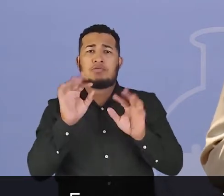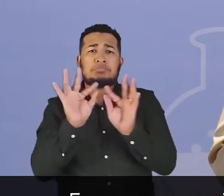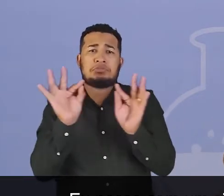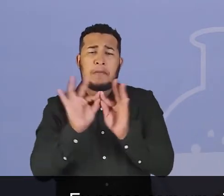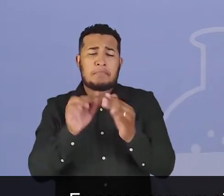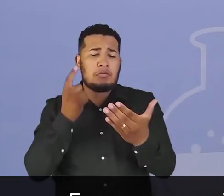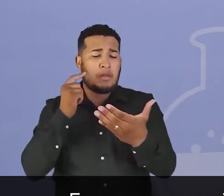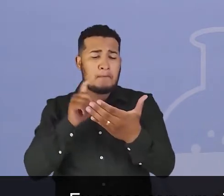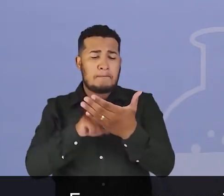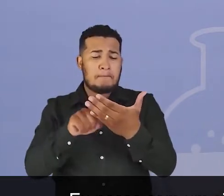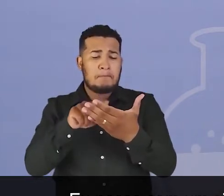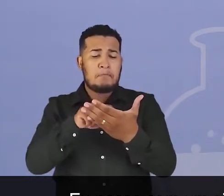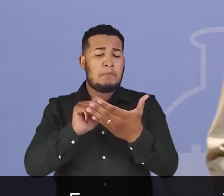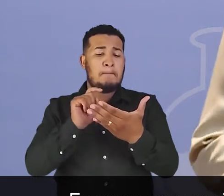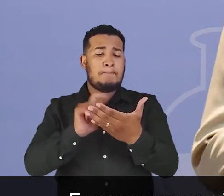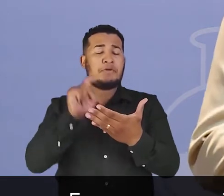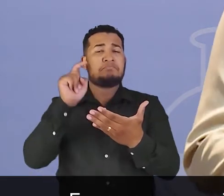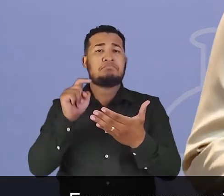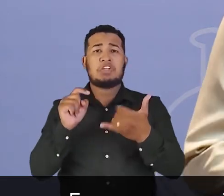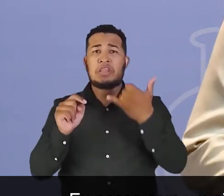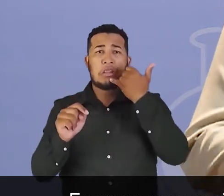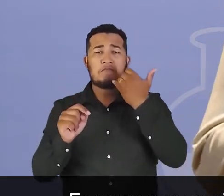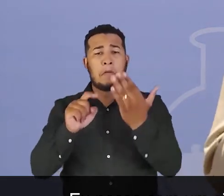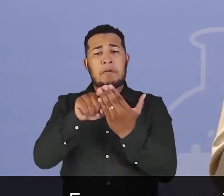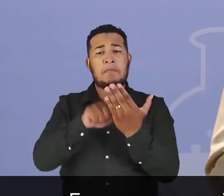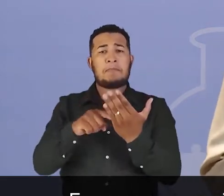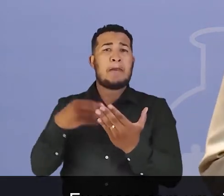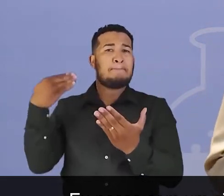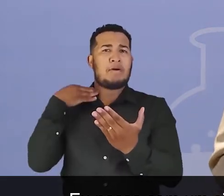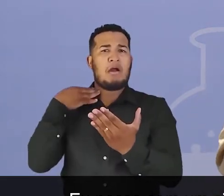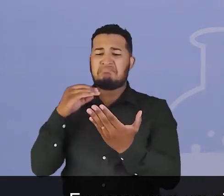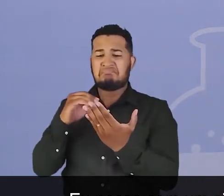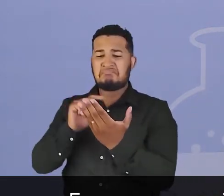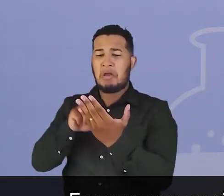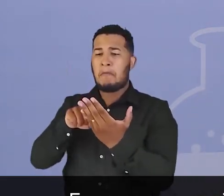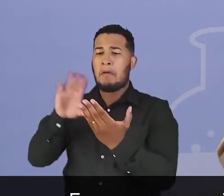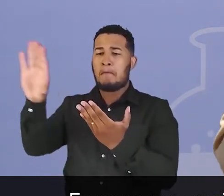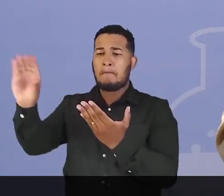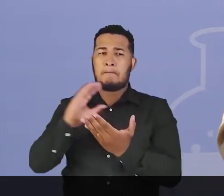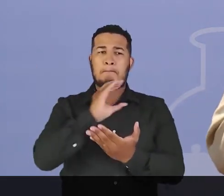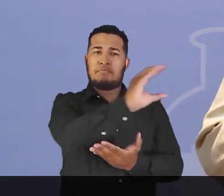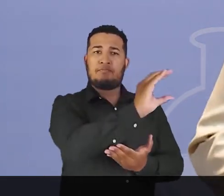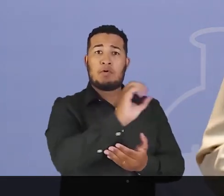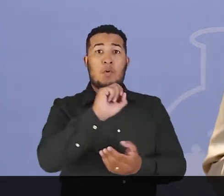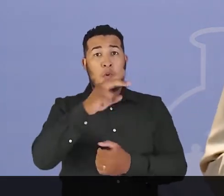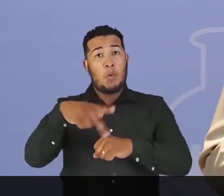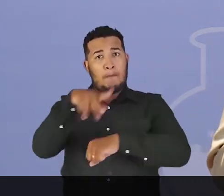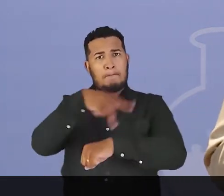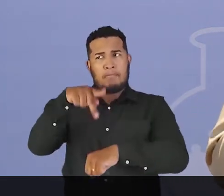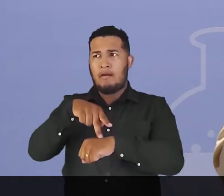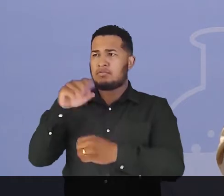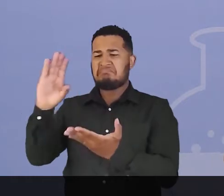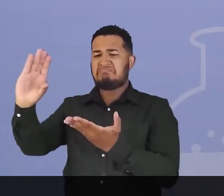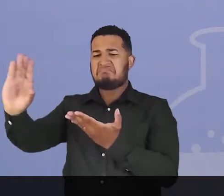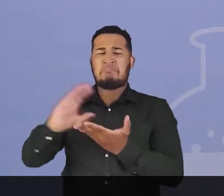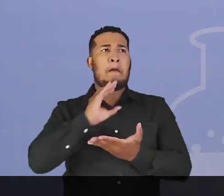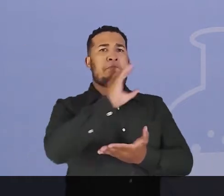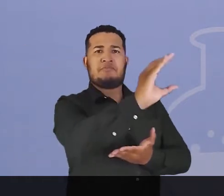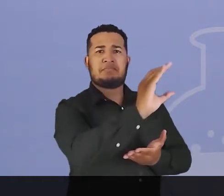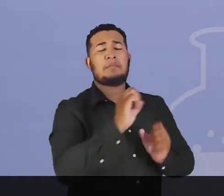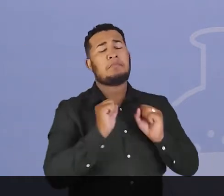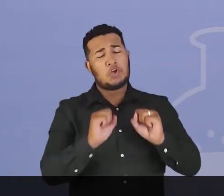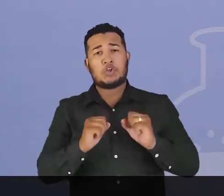com um simples toque no celular, transferir o meu dinheiro de um banco para o outro ou de um país para o outro, como também é